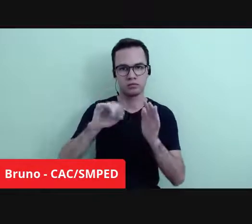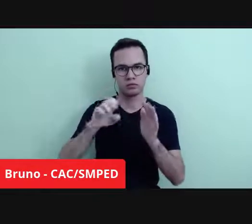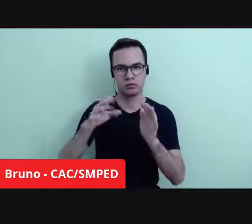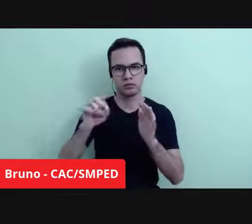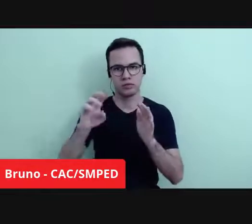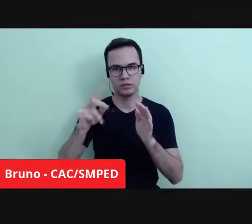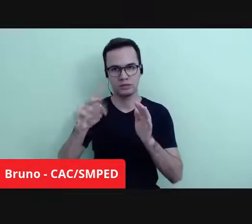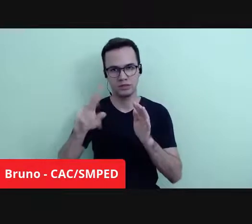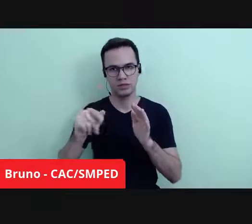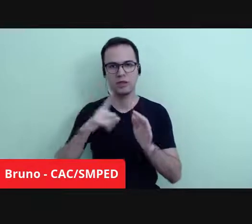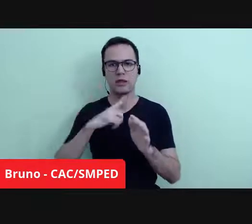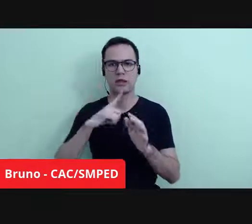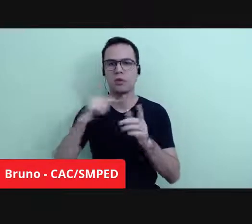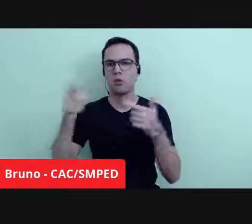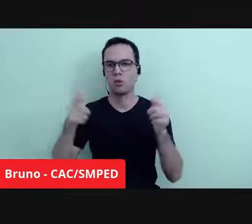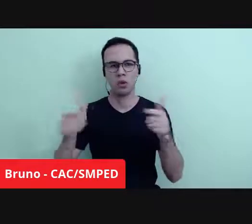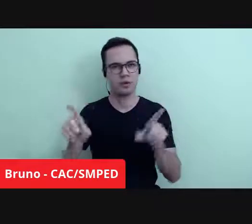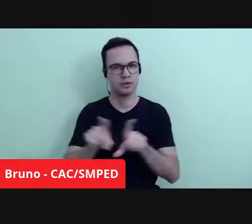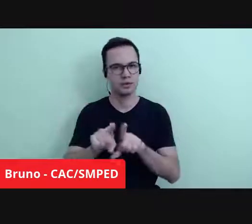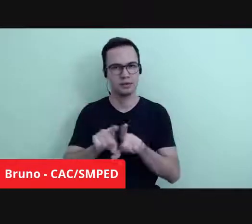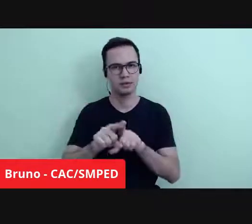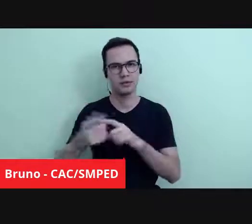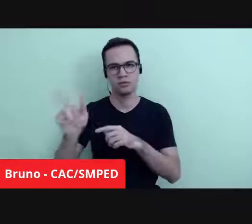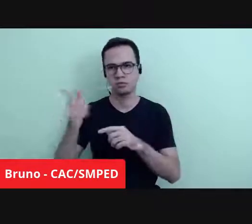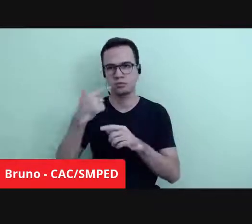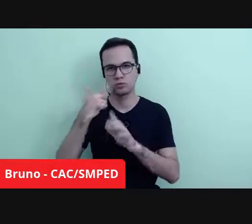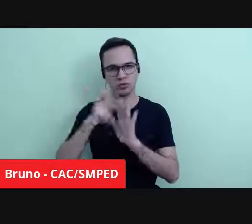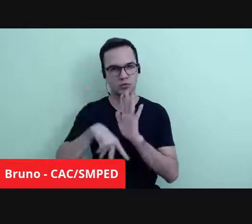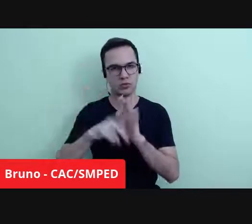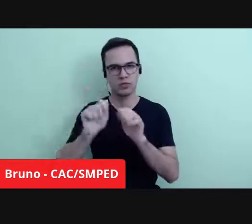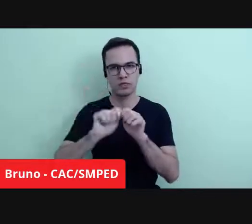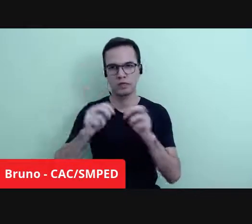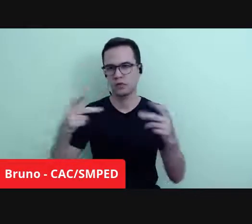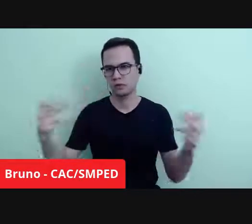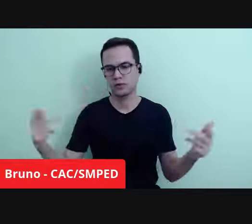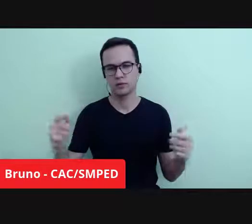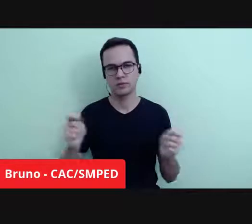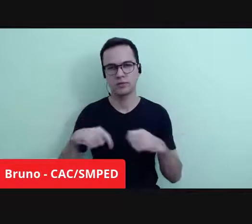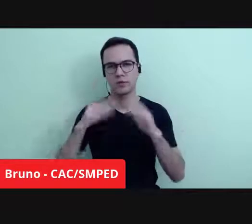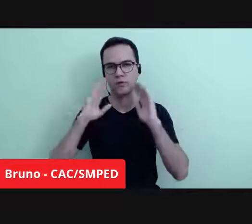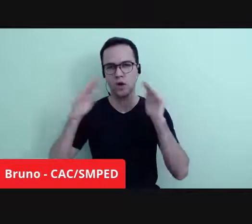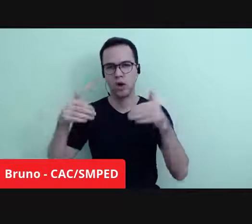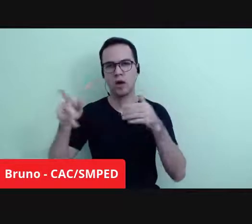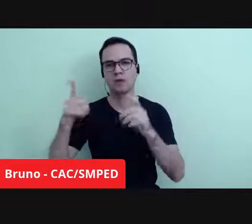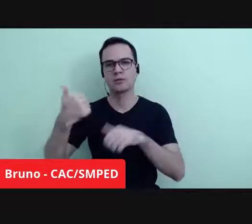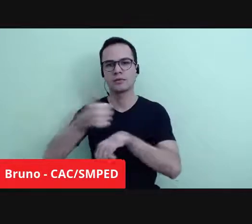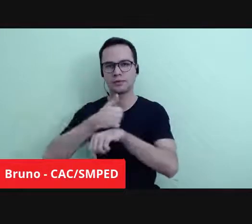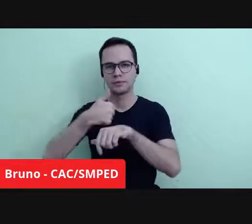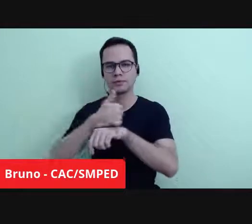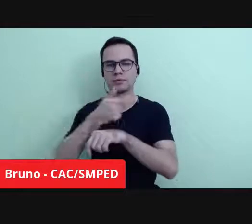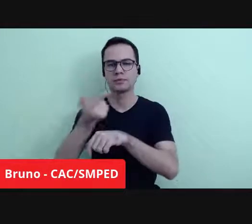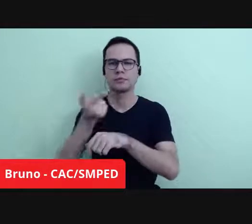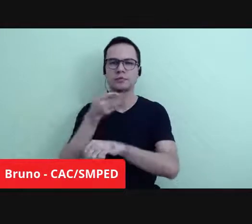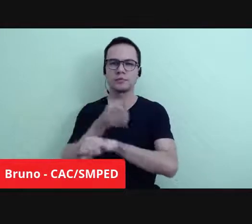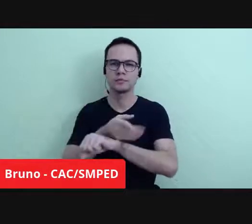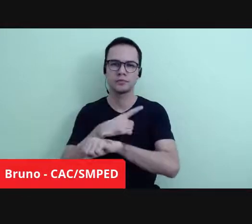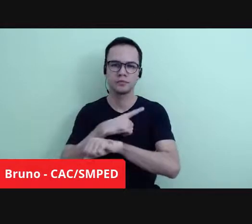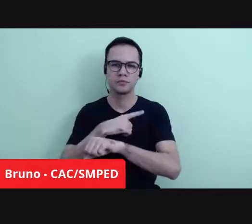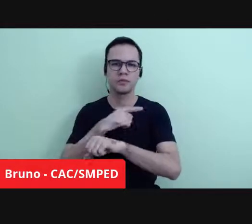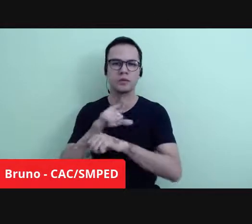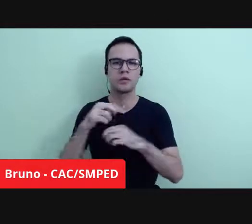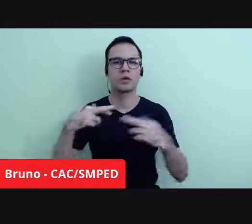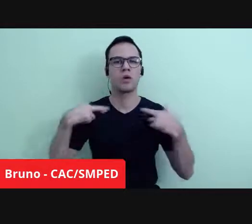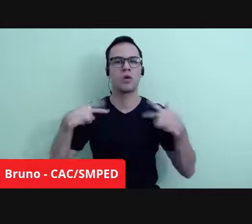Instituto Tomiotaki, tem lá os outros episódios, os outros programas e outras ações aí voltadas a essas produções de acessibilidade e corpos